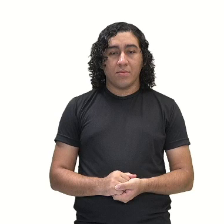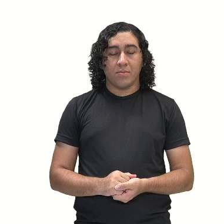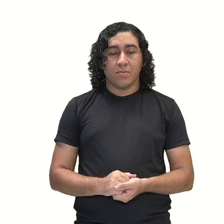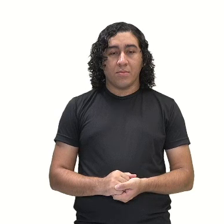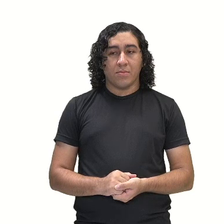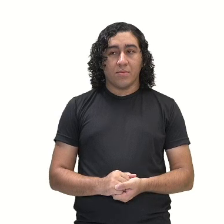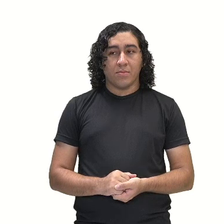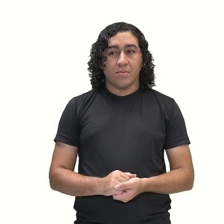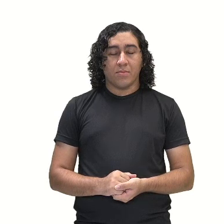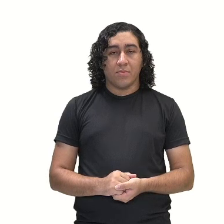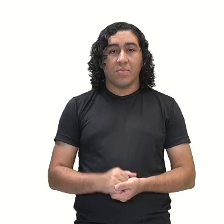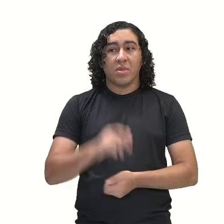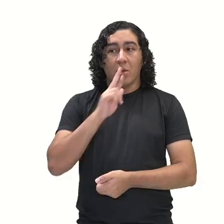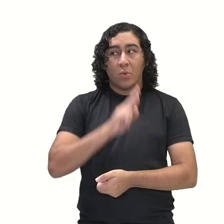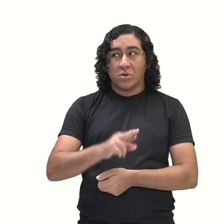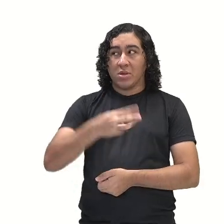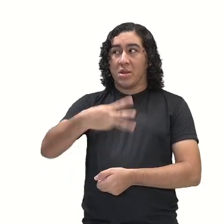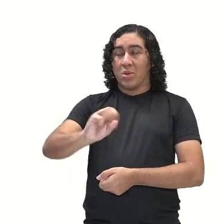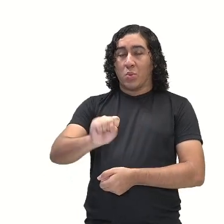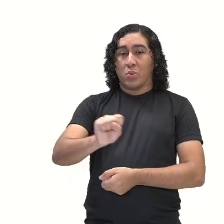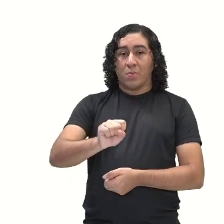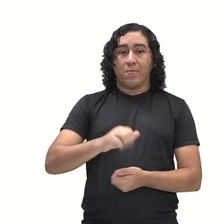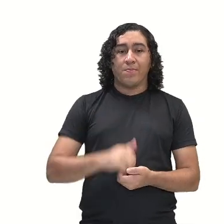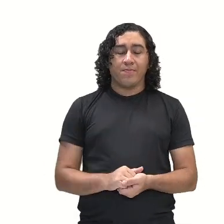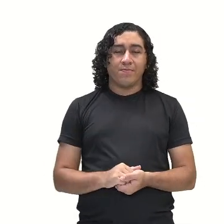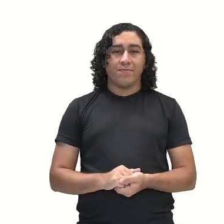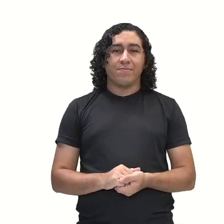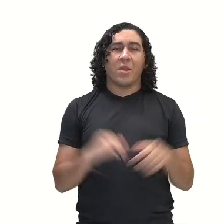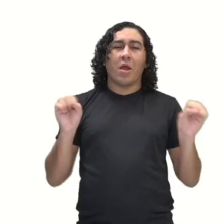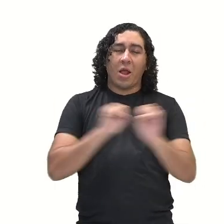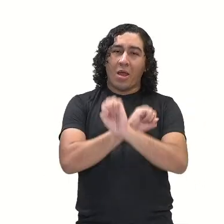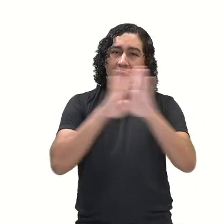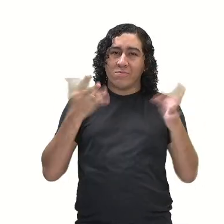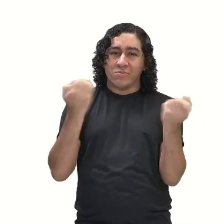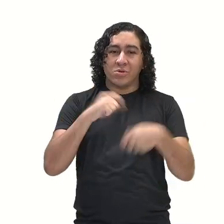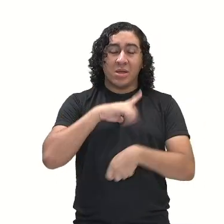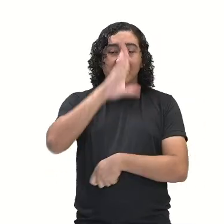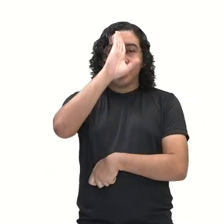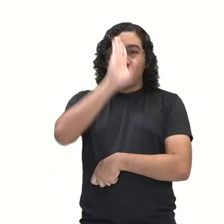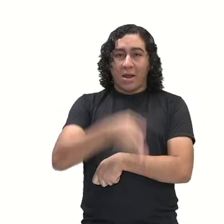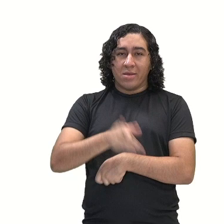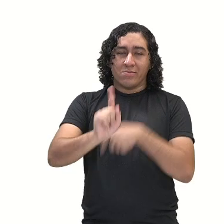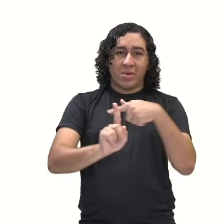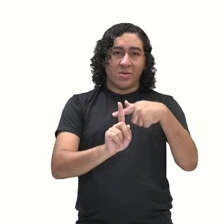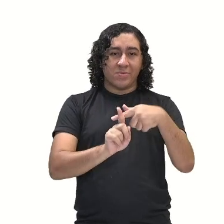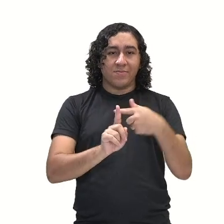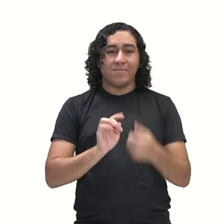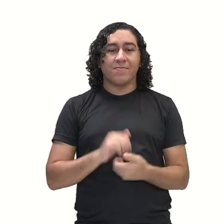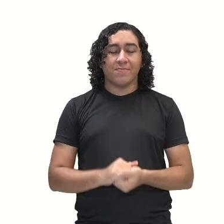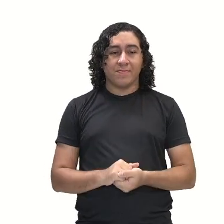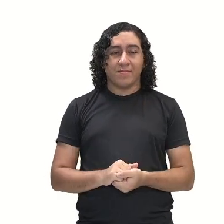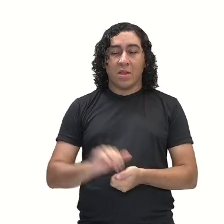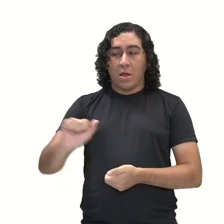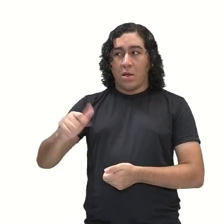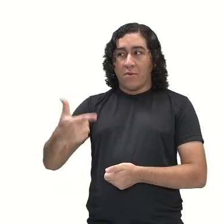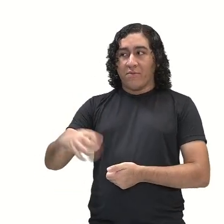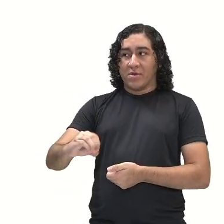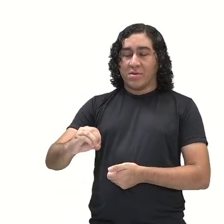Então vai ficar 38. Agora sim eu posso fazer a adição.